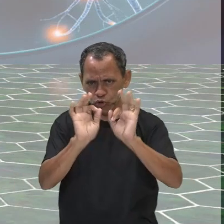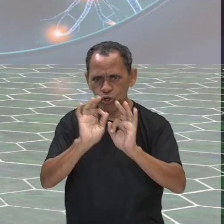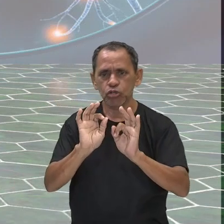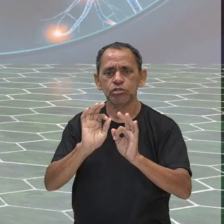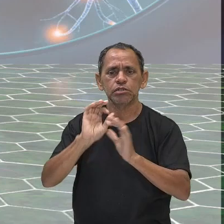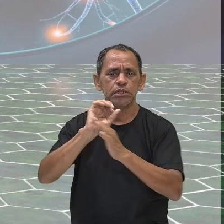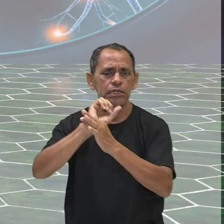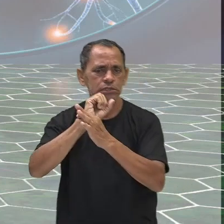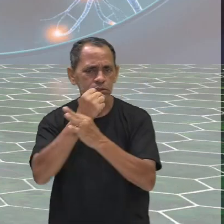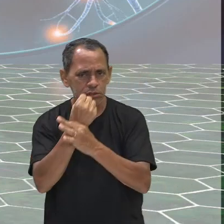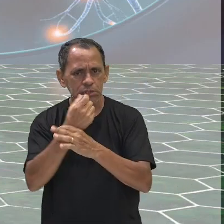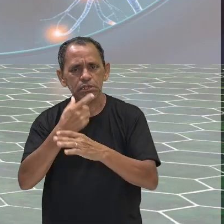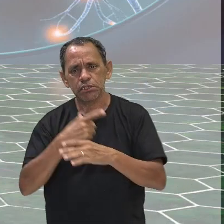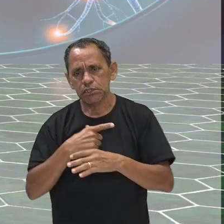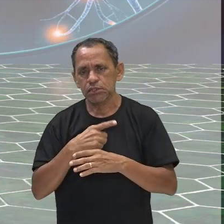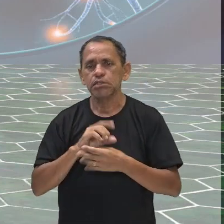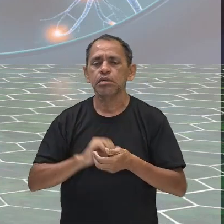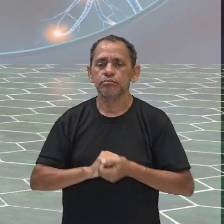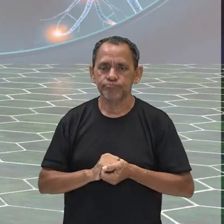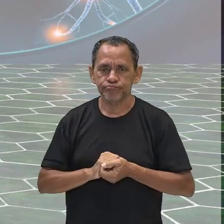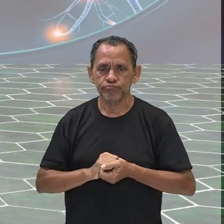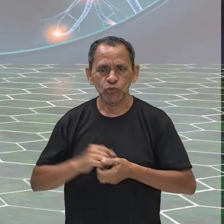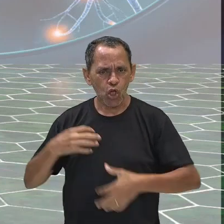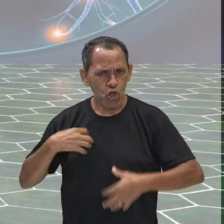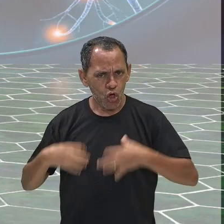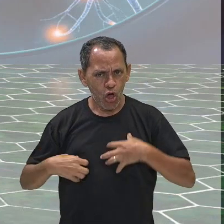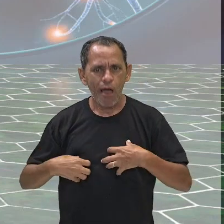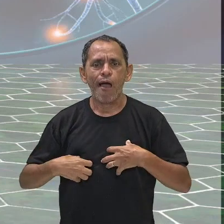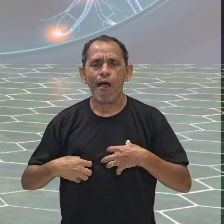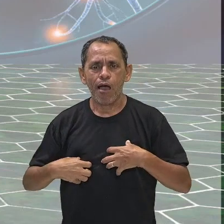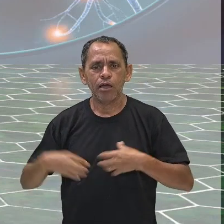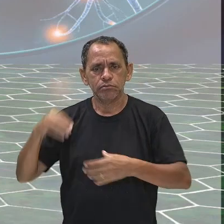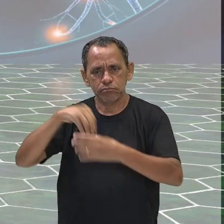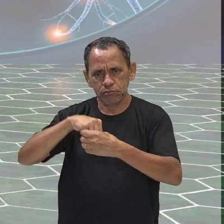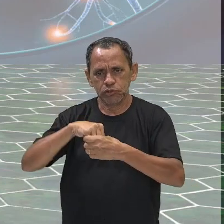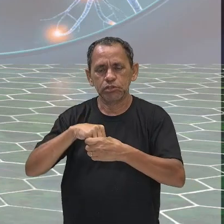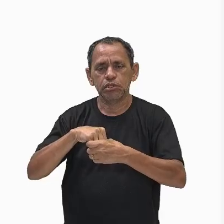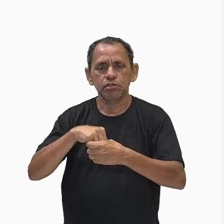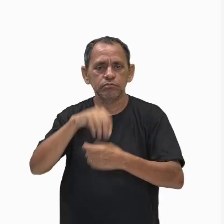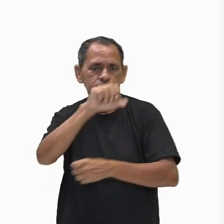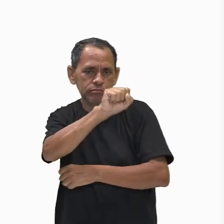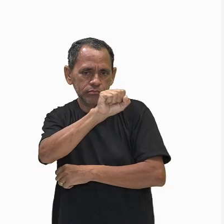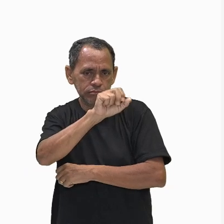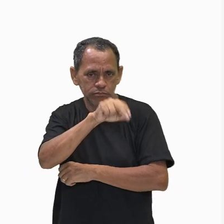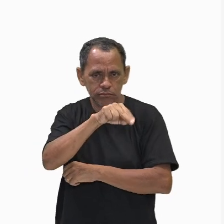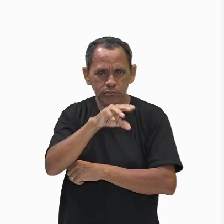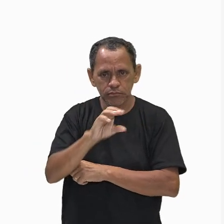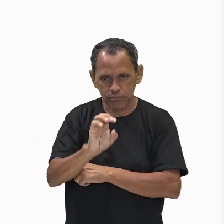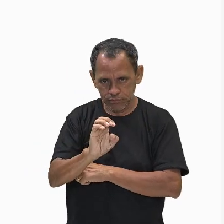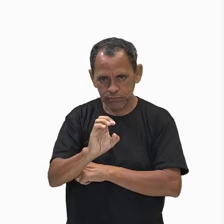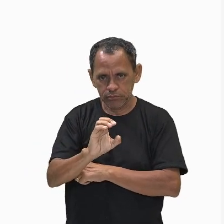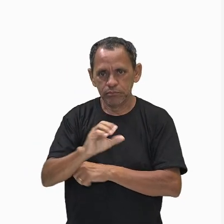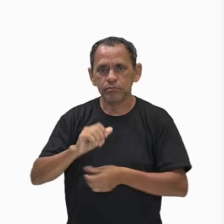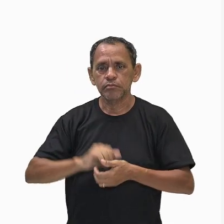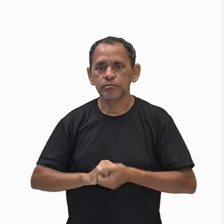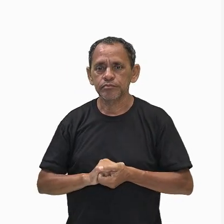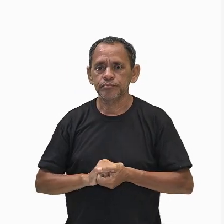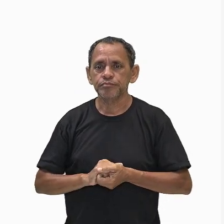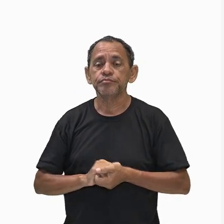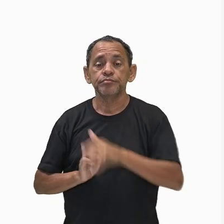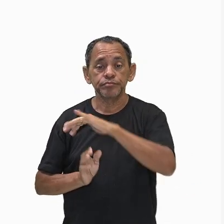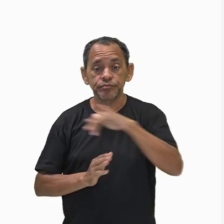né? Desses órgãos que compõem o sistema nervoso central. Agora nós vamos aí estudar um pouco sobre o cerebelo. O